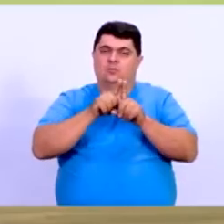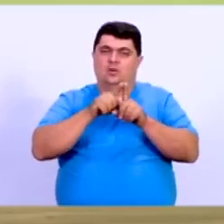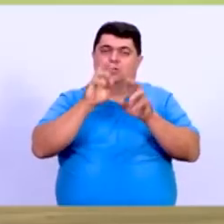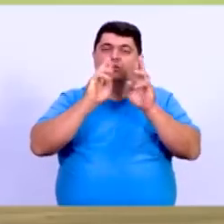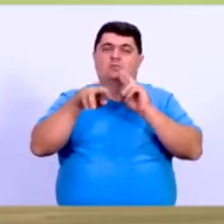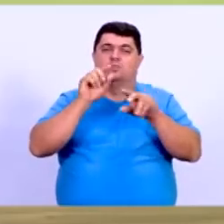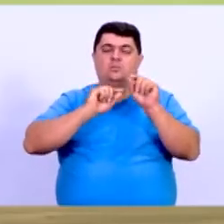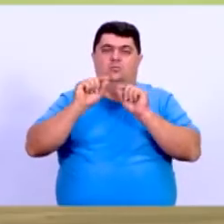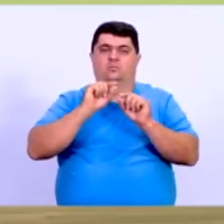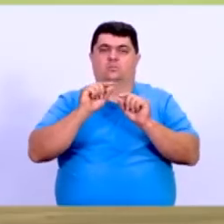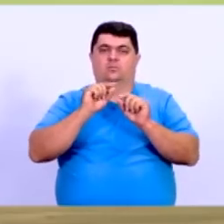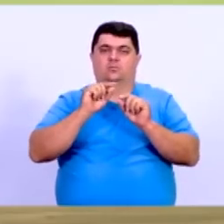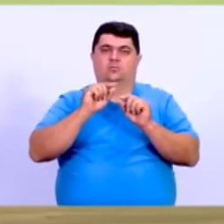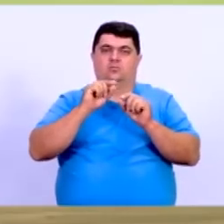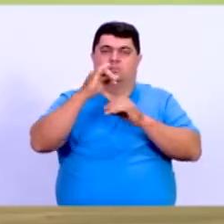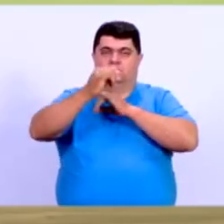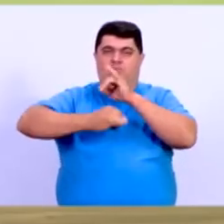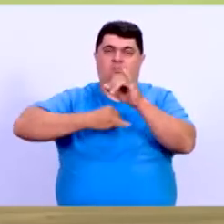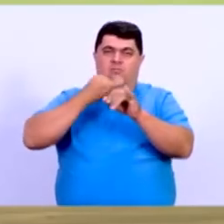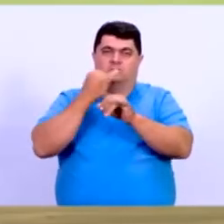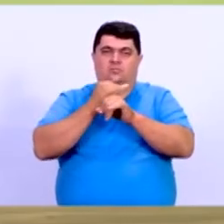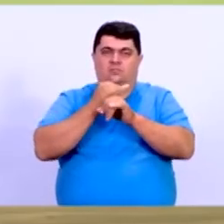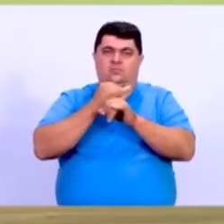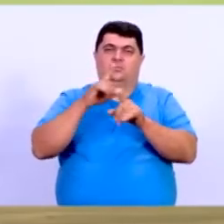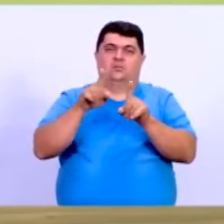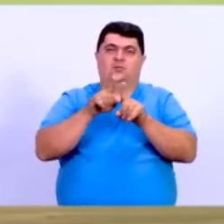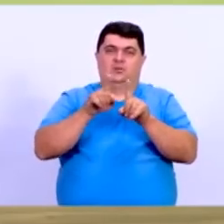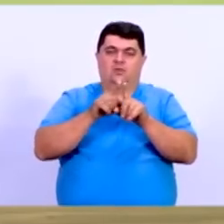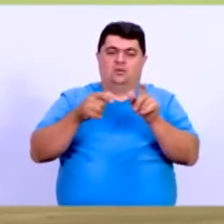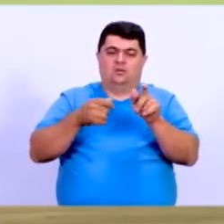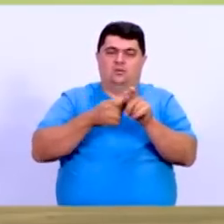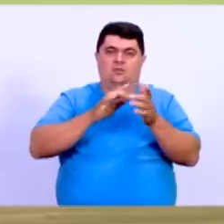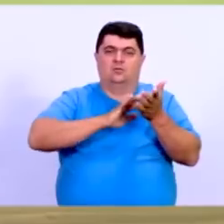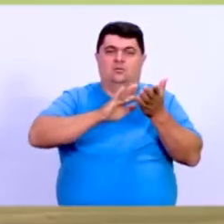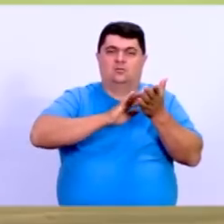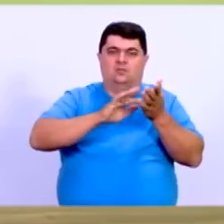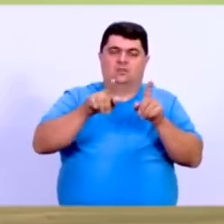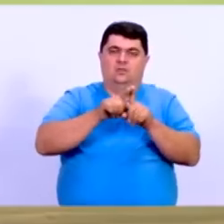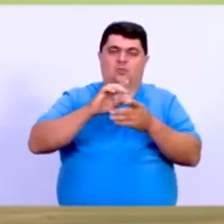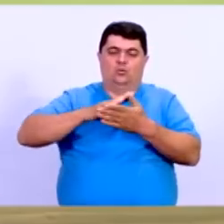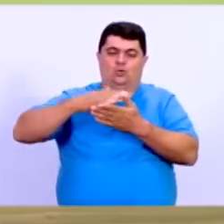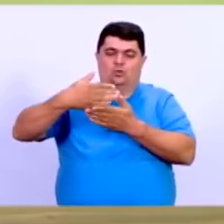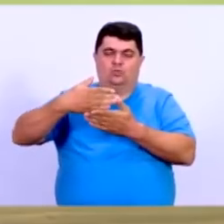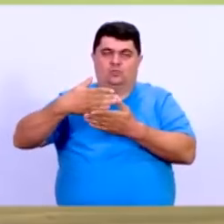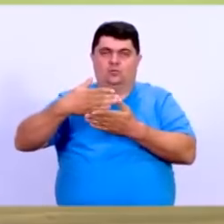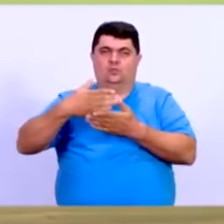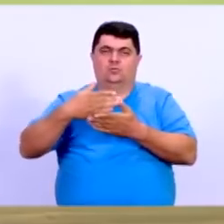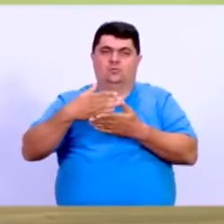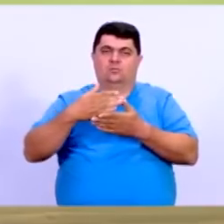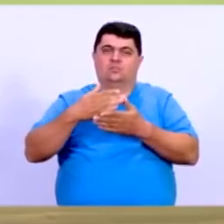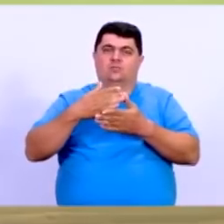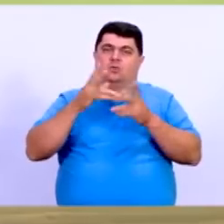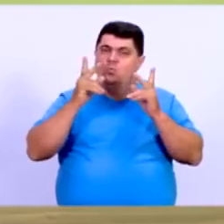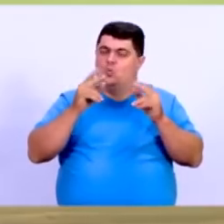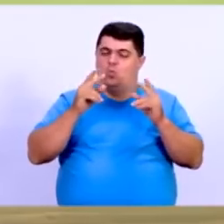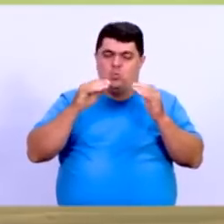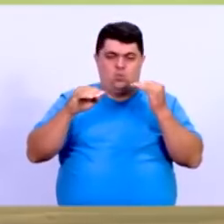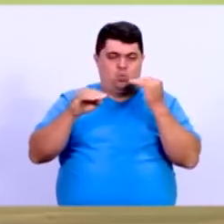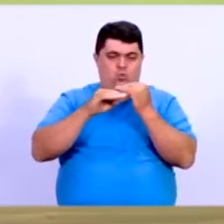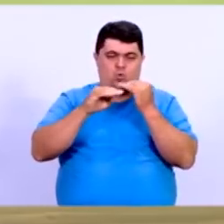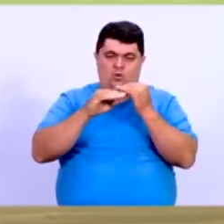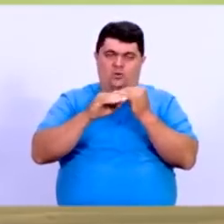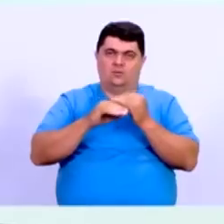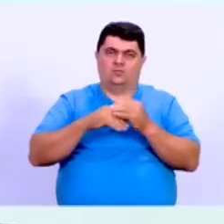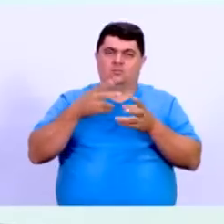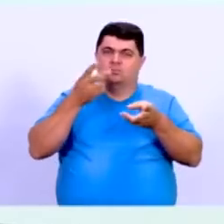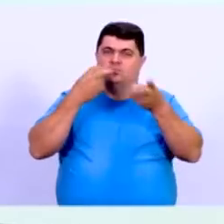pessoal. Internet por meio do roteador conectado a celulares e notebook. Basicamente é a mesma coisa. Professor, estou